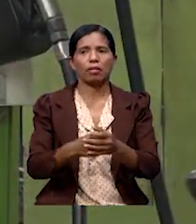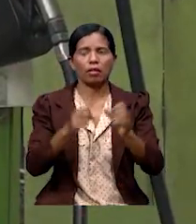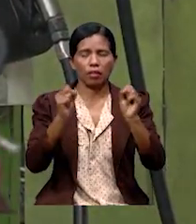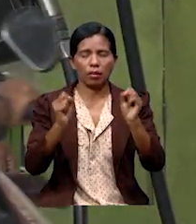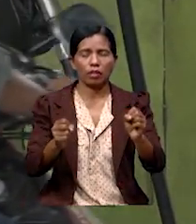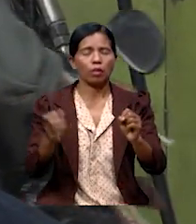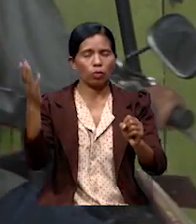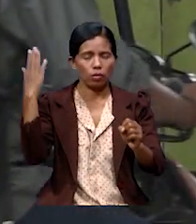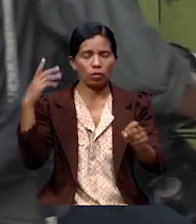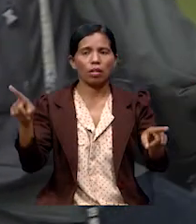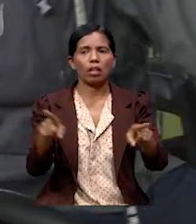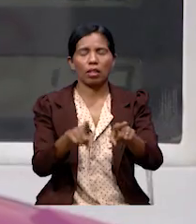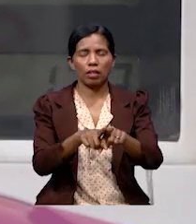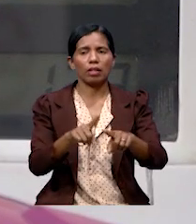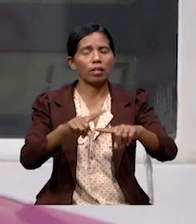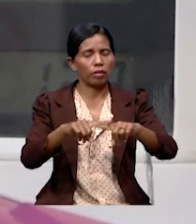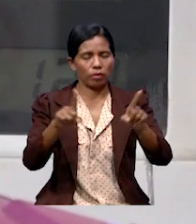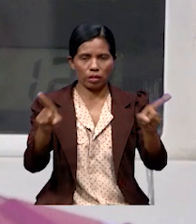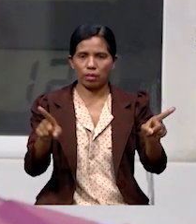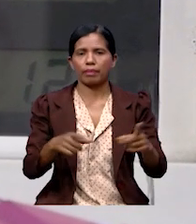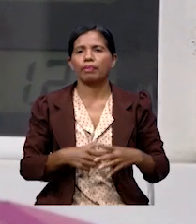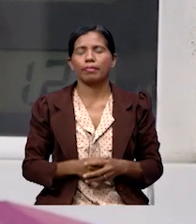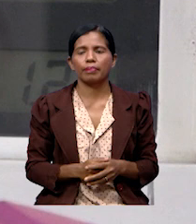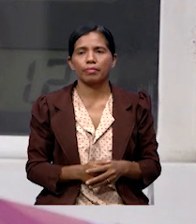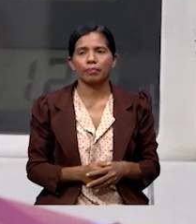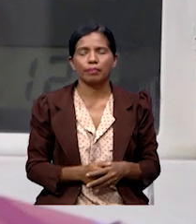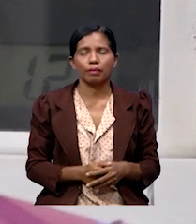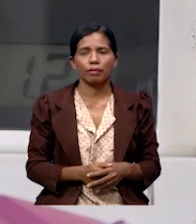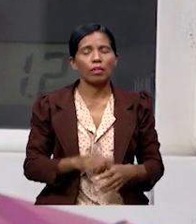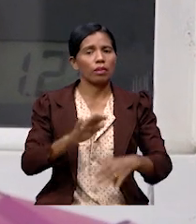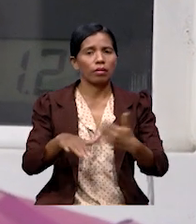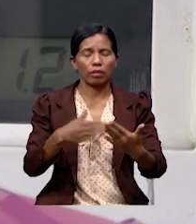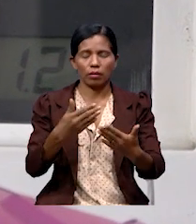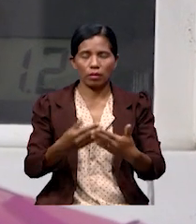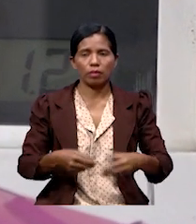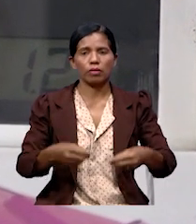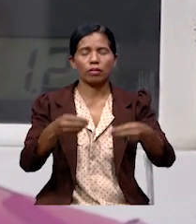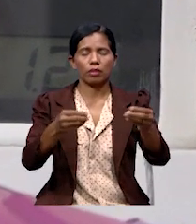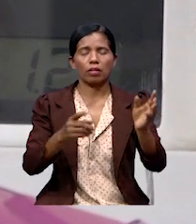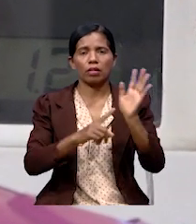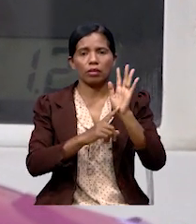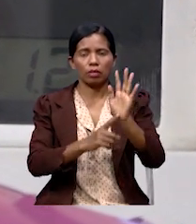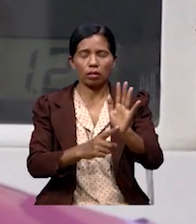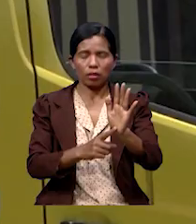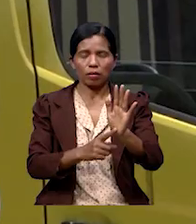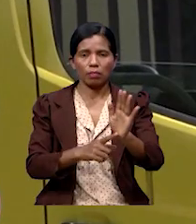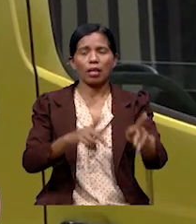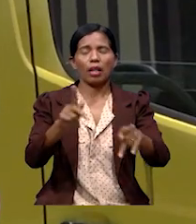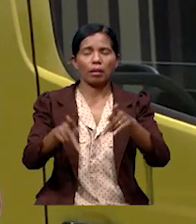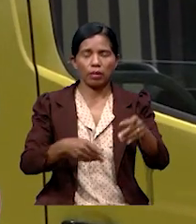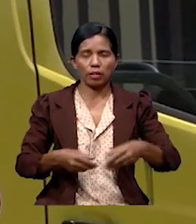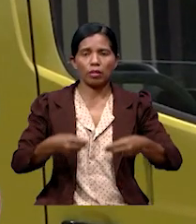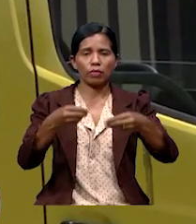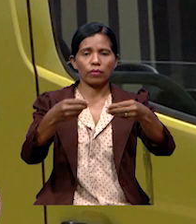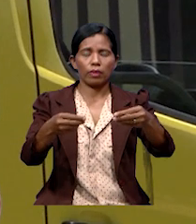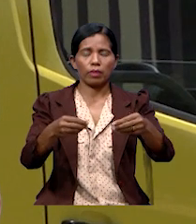ide ulu ho agora diferente. Hirek ne hotu influencia ba operador supplier mina e